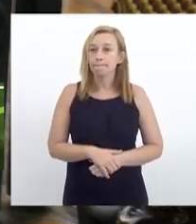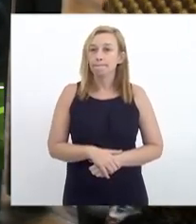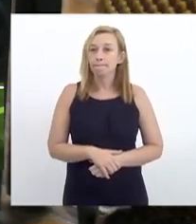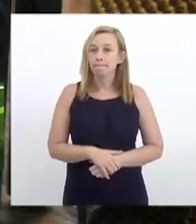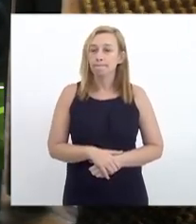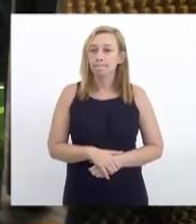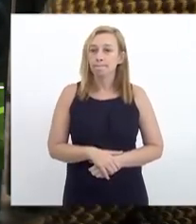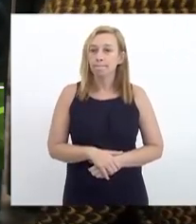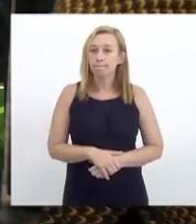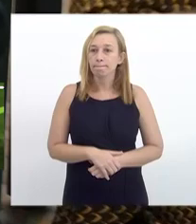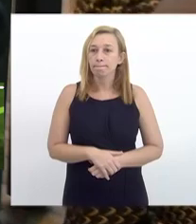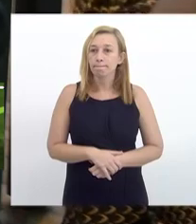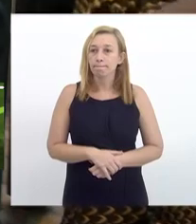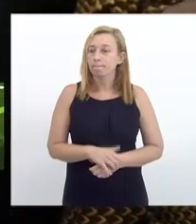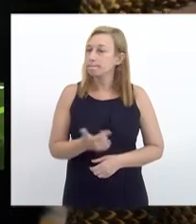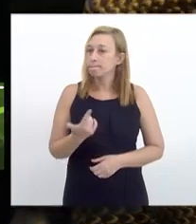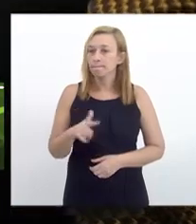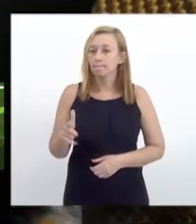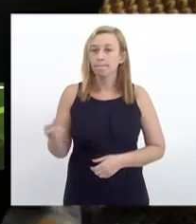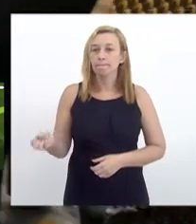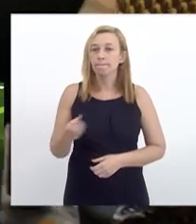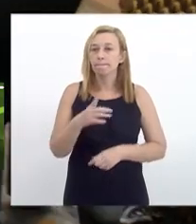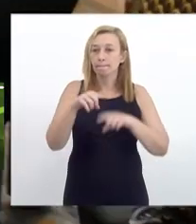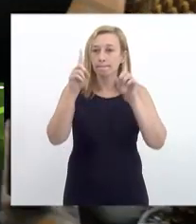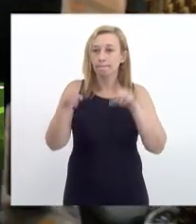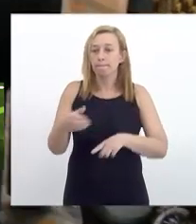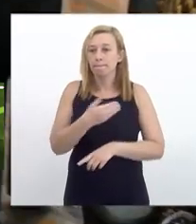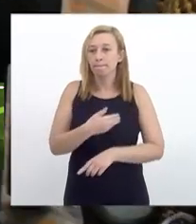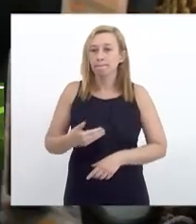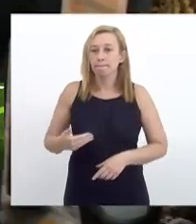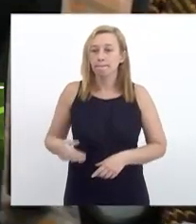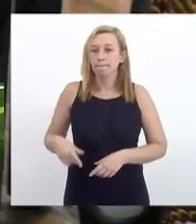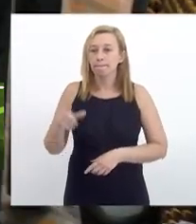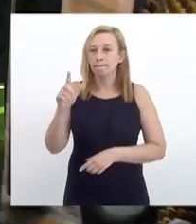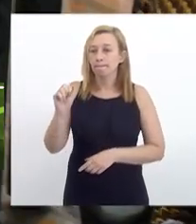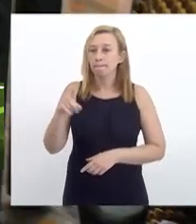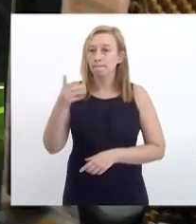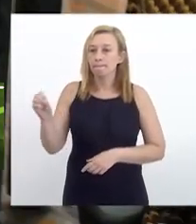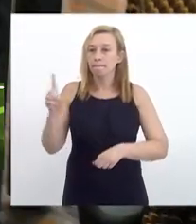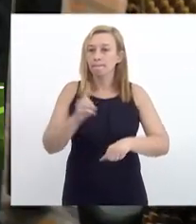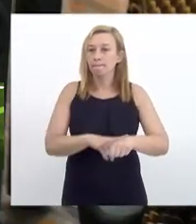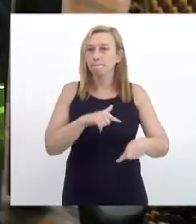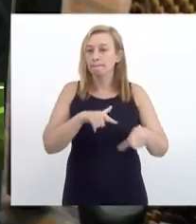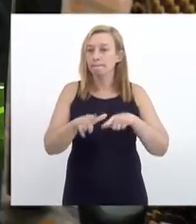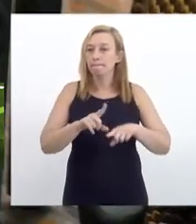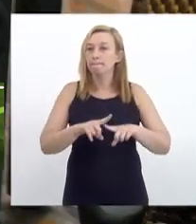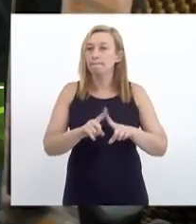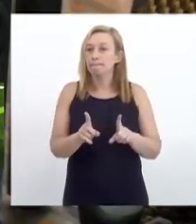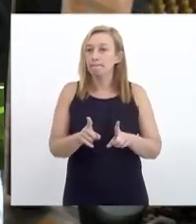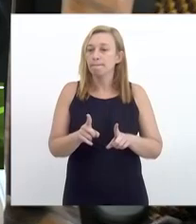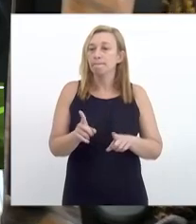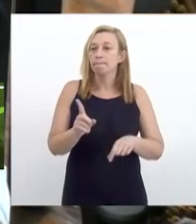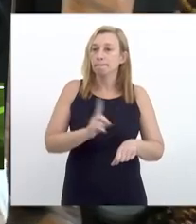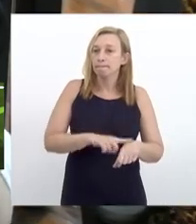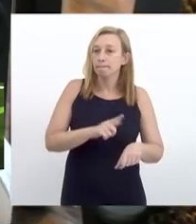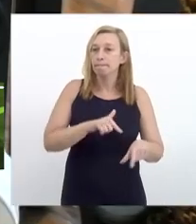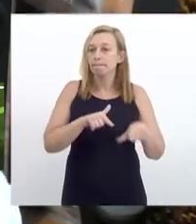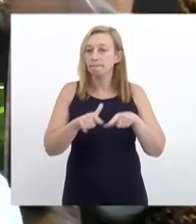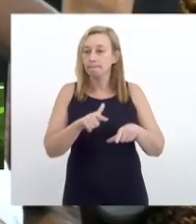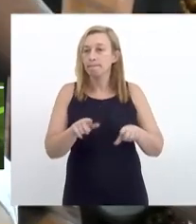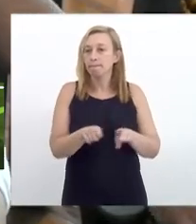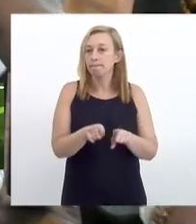Estabelecendo Que não vamos ter mais Para os novos servidores Adicional Somente por tempo de serviço Mas vamos ter por tempo de serviço E